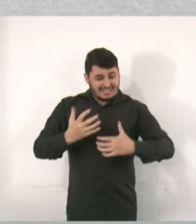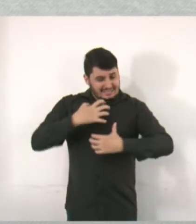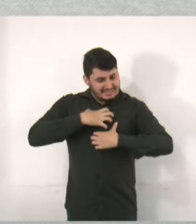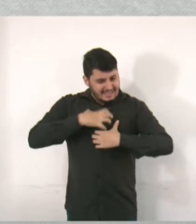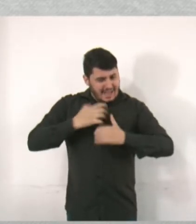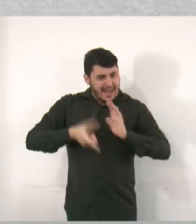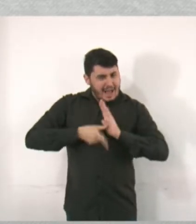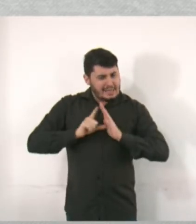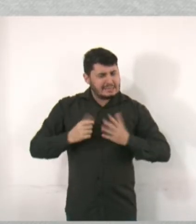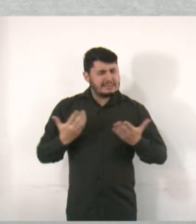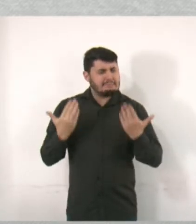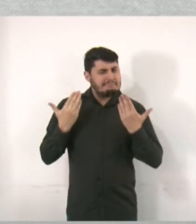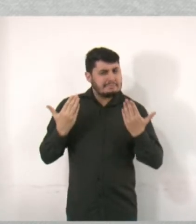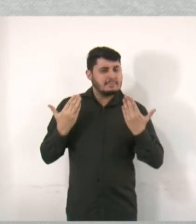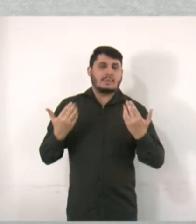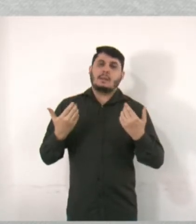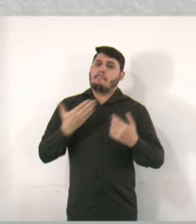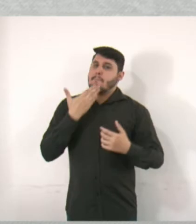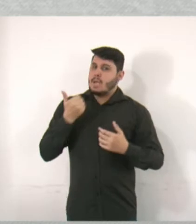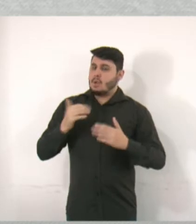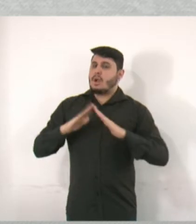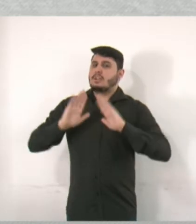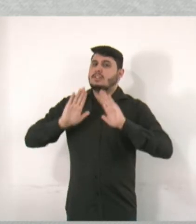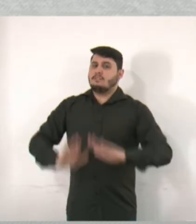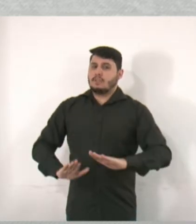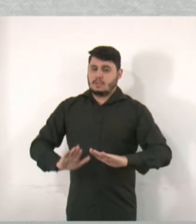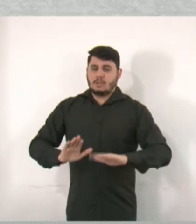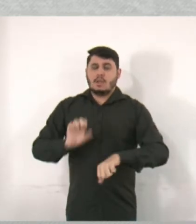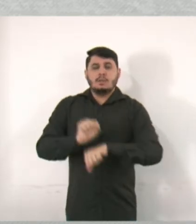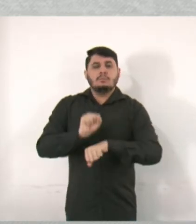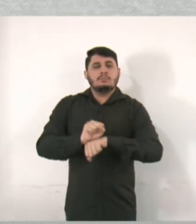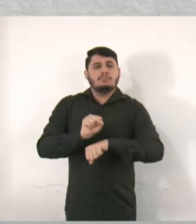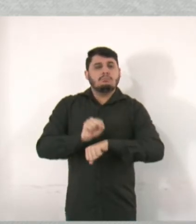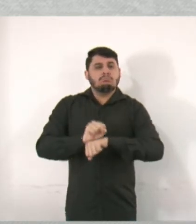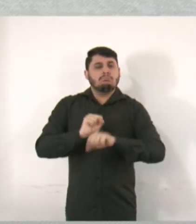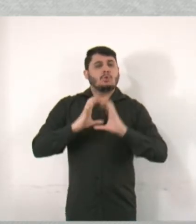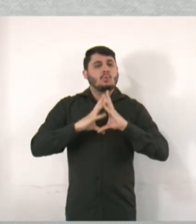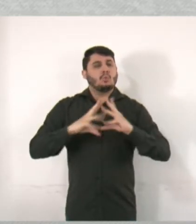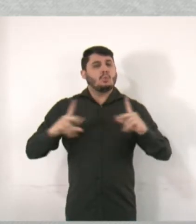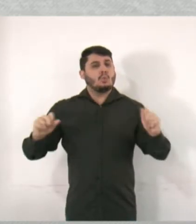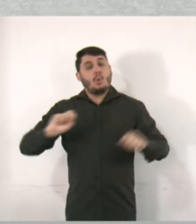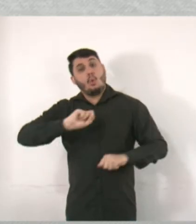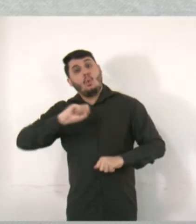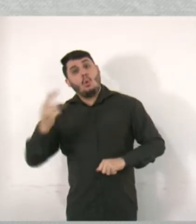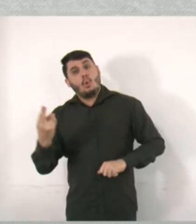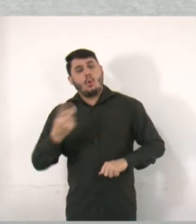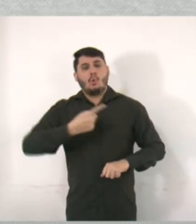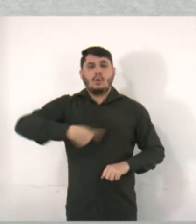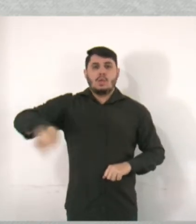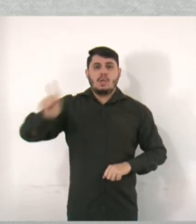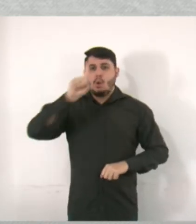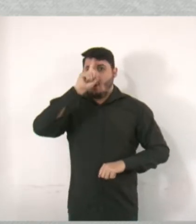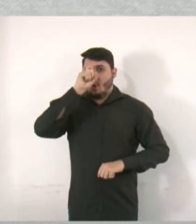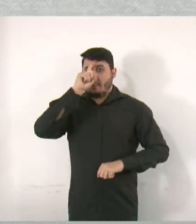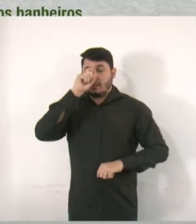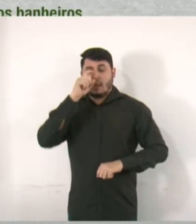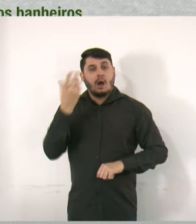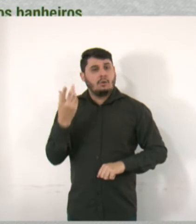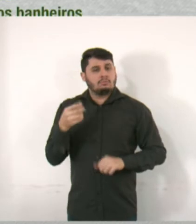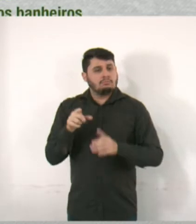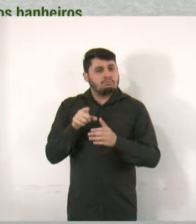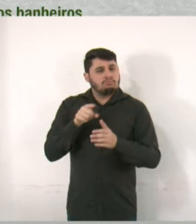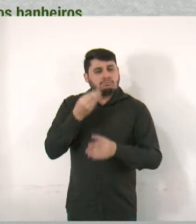sintomas cessem e que ela procure um posto médico para verificação dos sintomas.